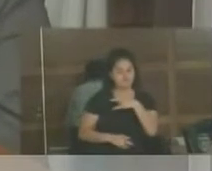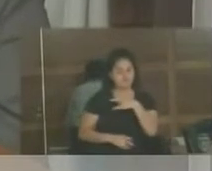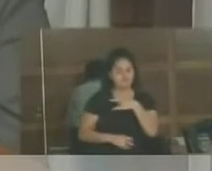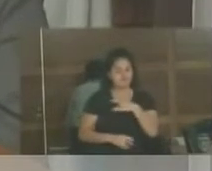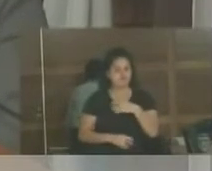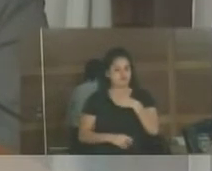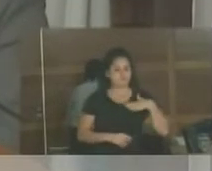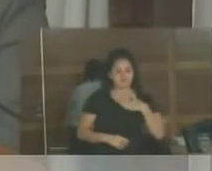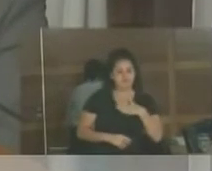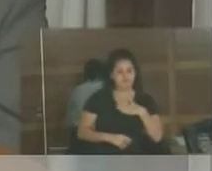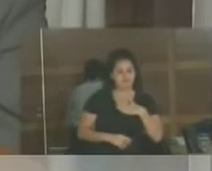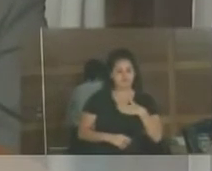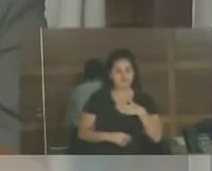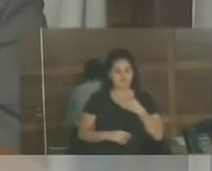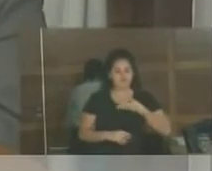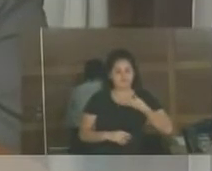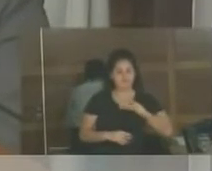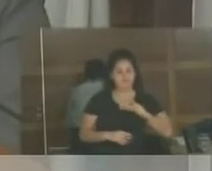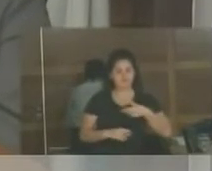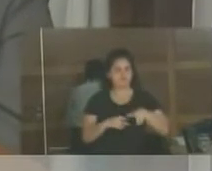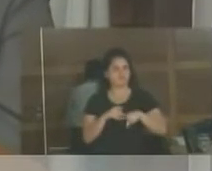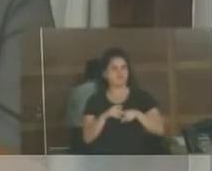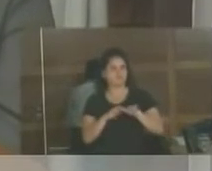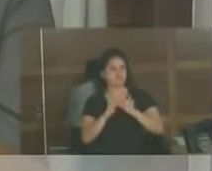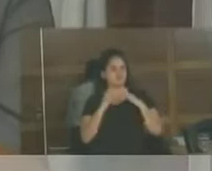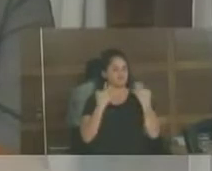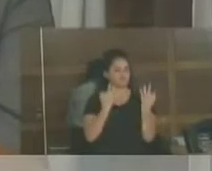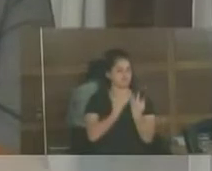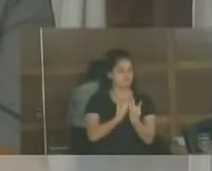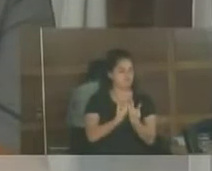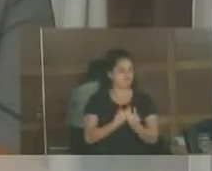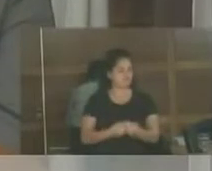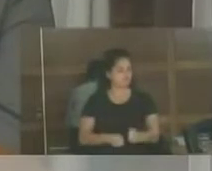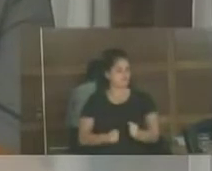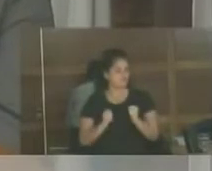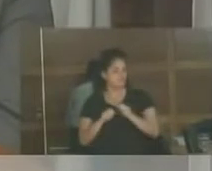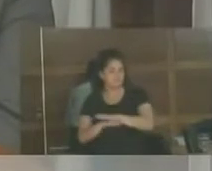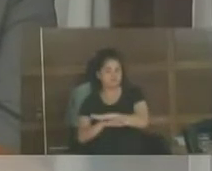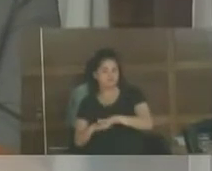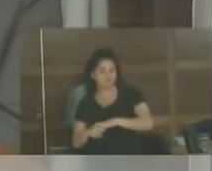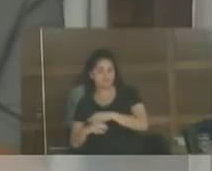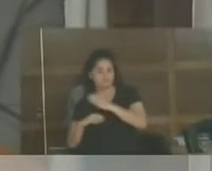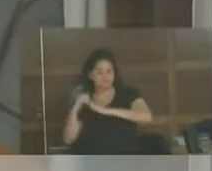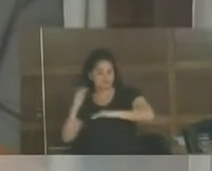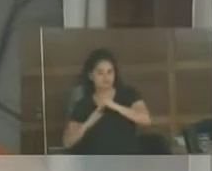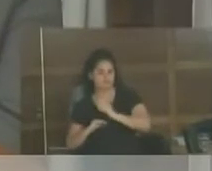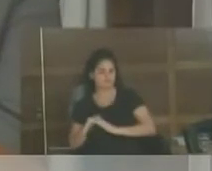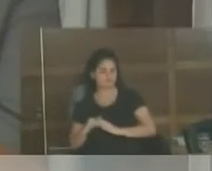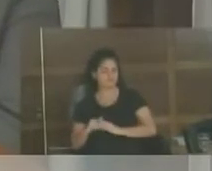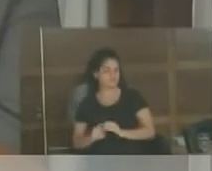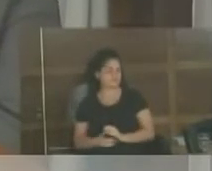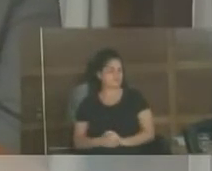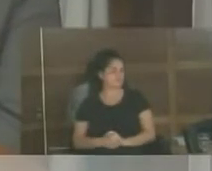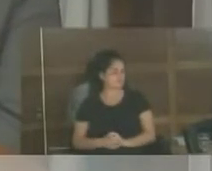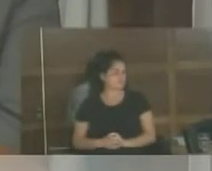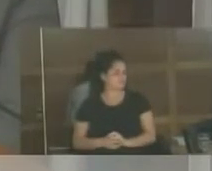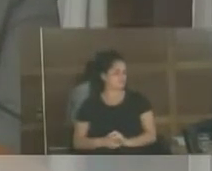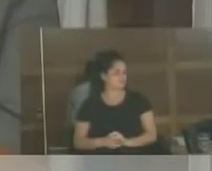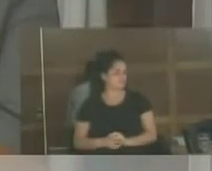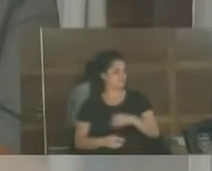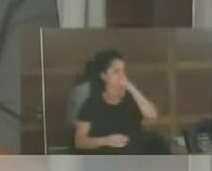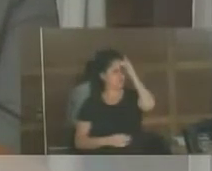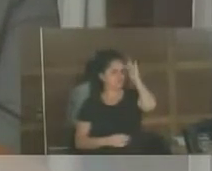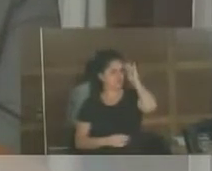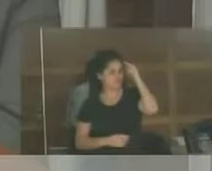identificar sinais e comportamentos e, através dele, poder prevenir e cuidar dessas pessoas. Gente, pessoas